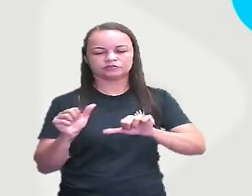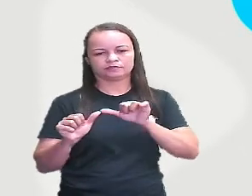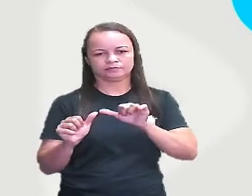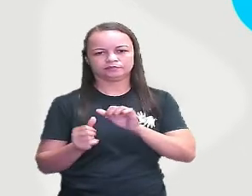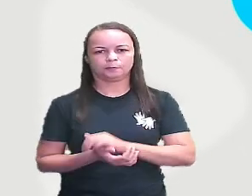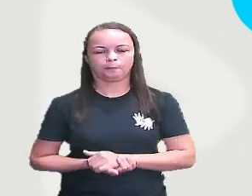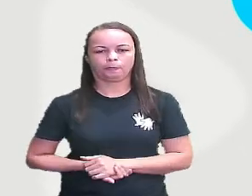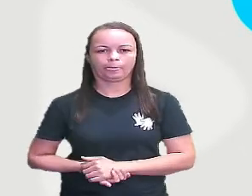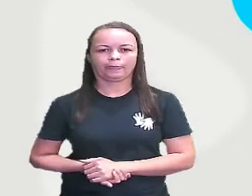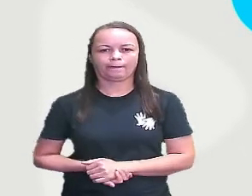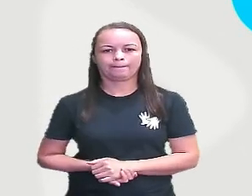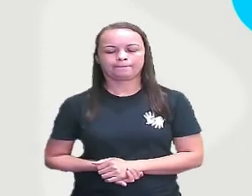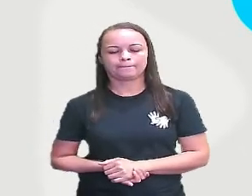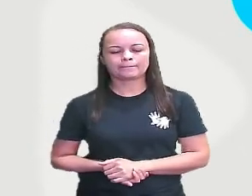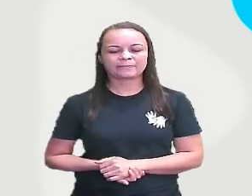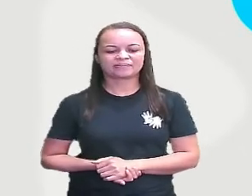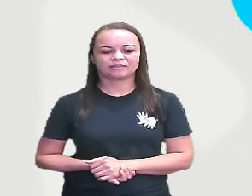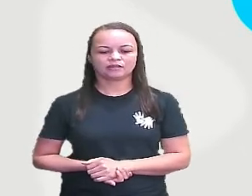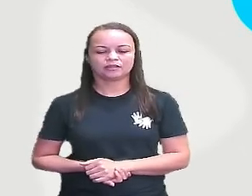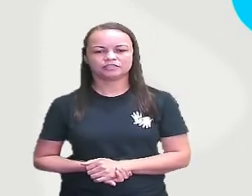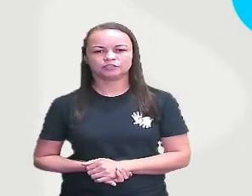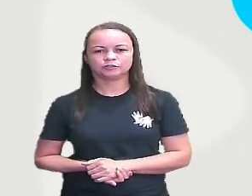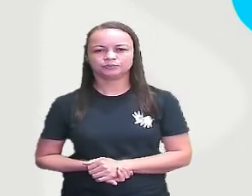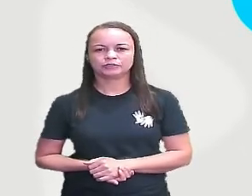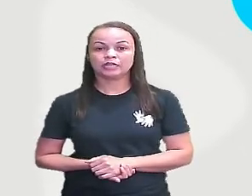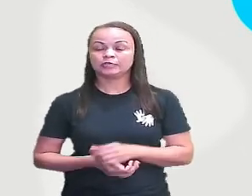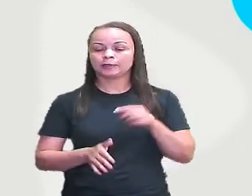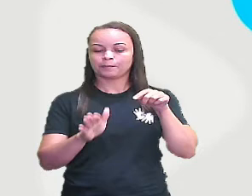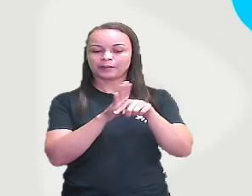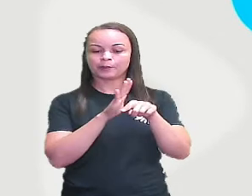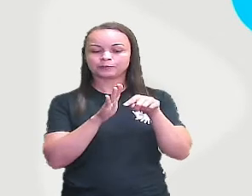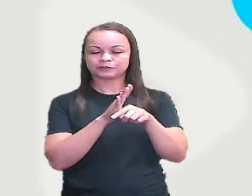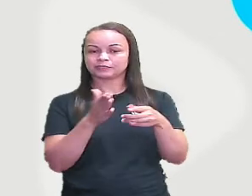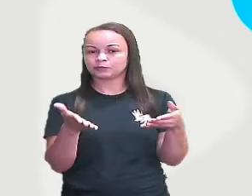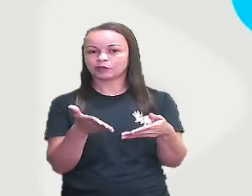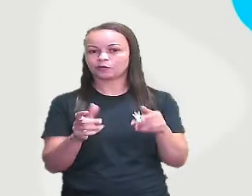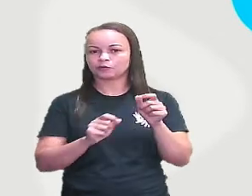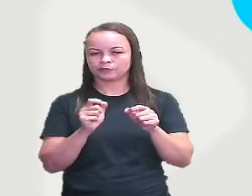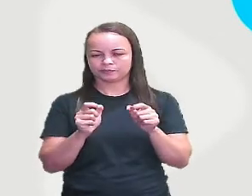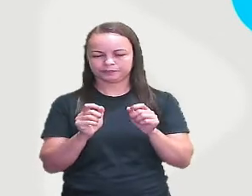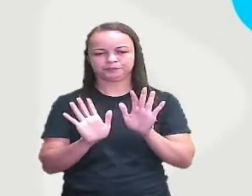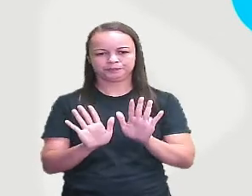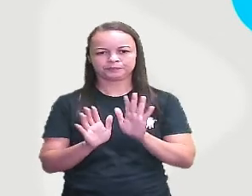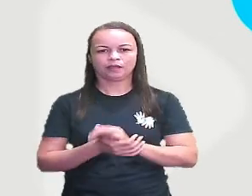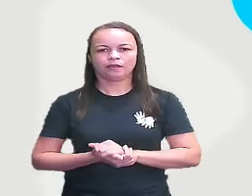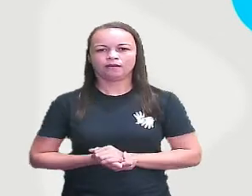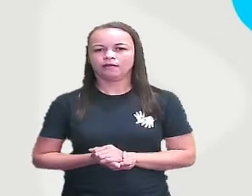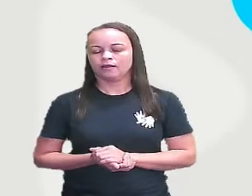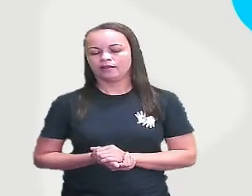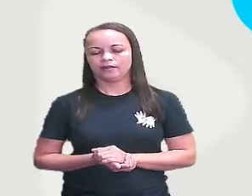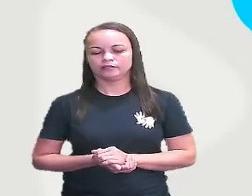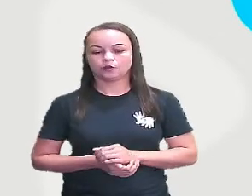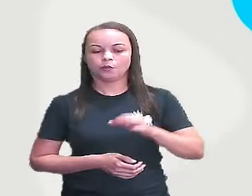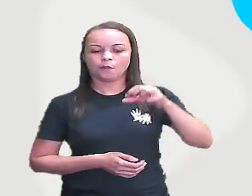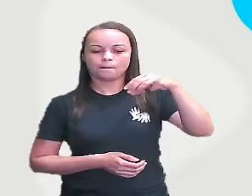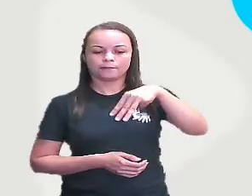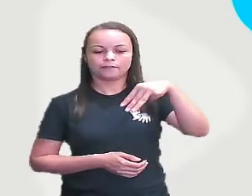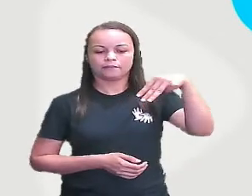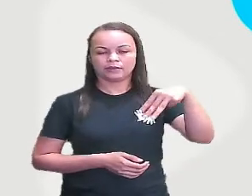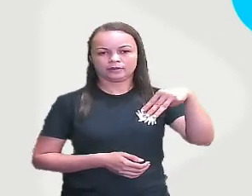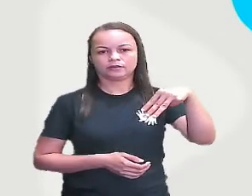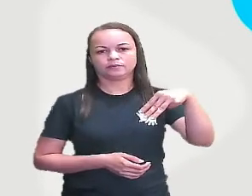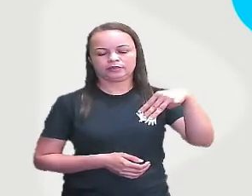transformação. Ele está perguntando, olha só como ele traz a questão. Quantos